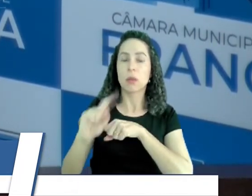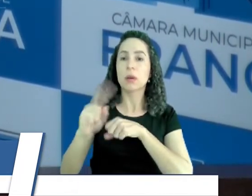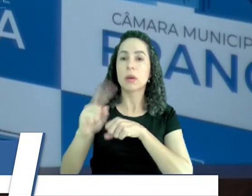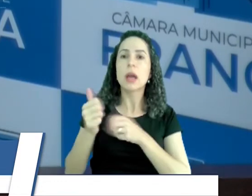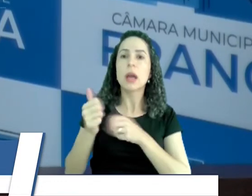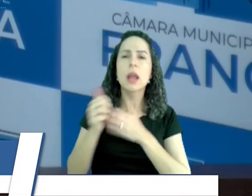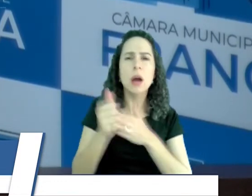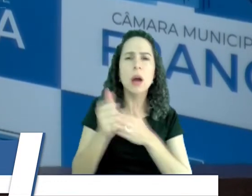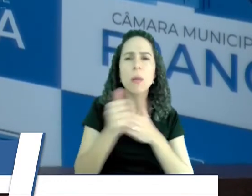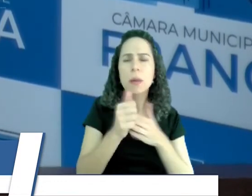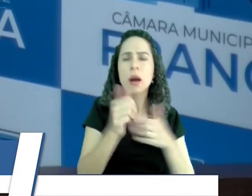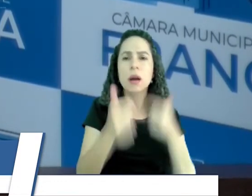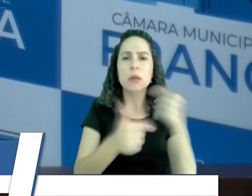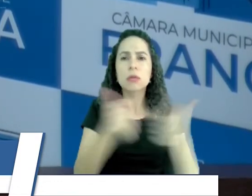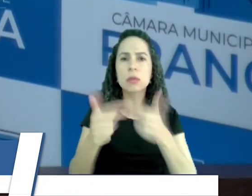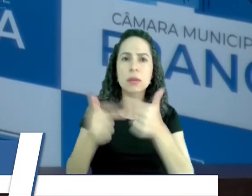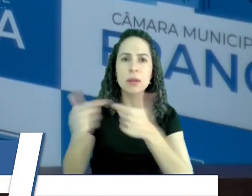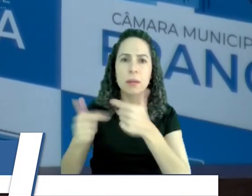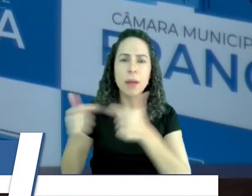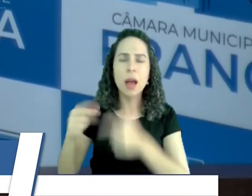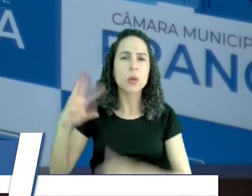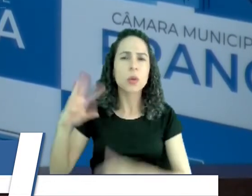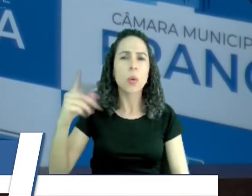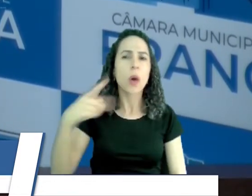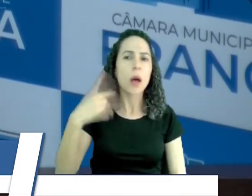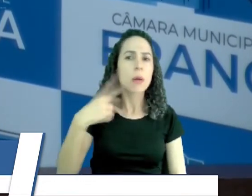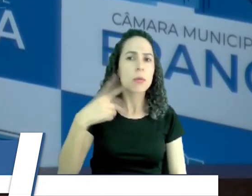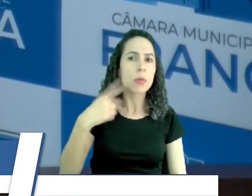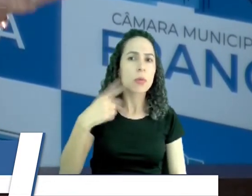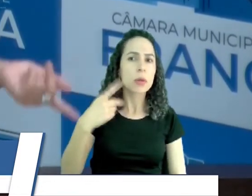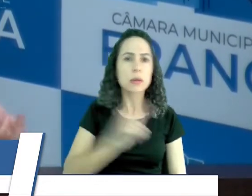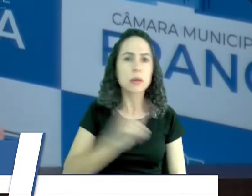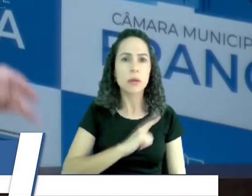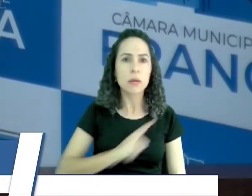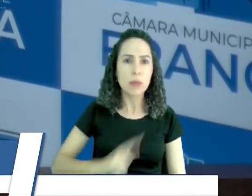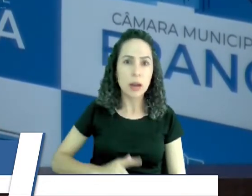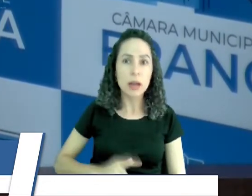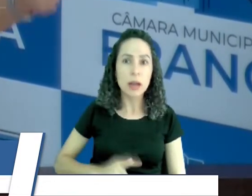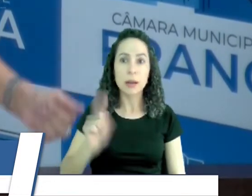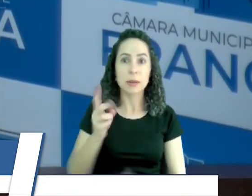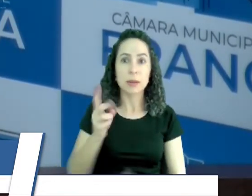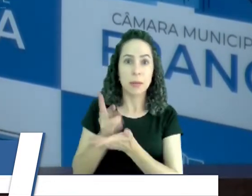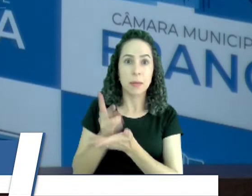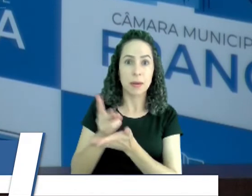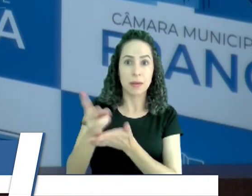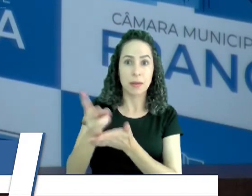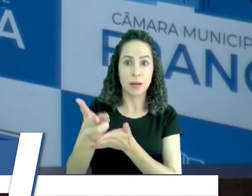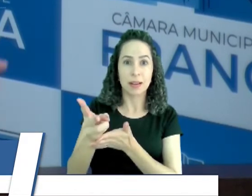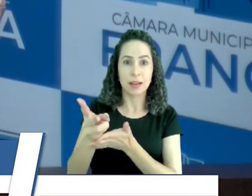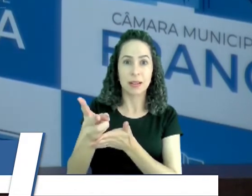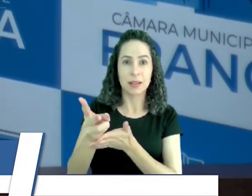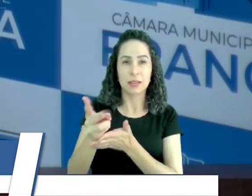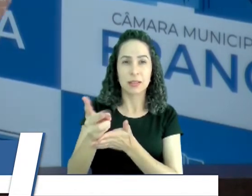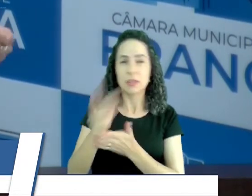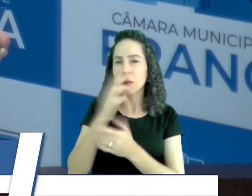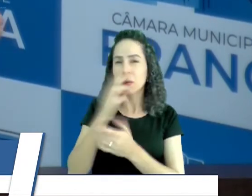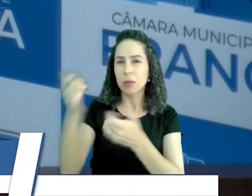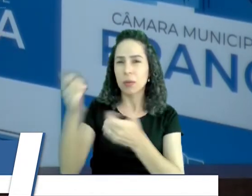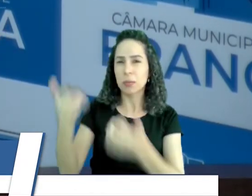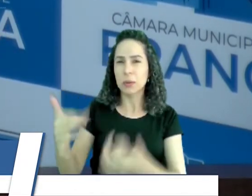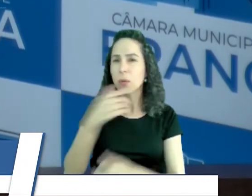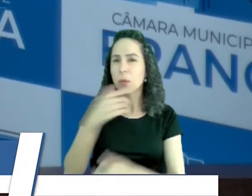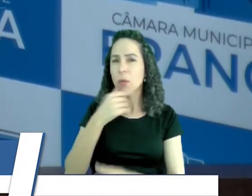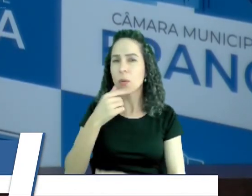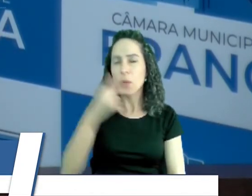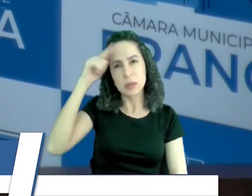os trabalhos, todas as políticas públicas que devem ser permanentes, perenes, como disse ainda há pouco o vereador